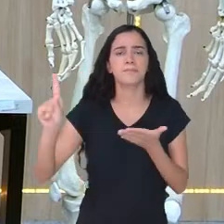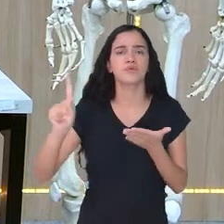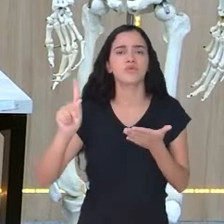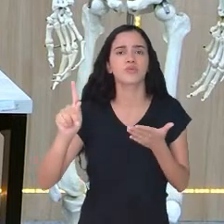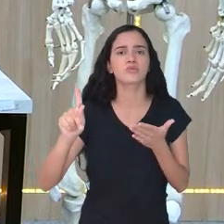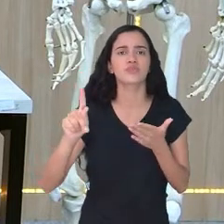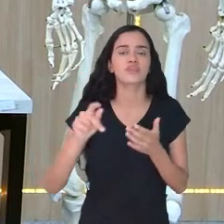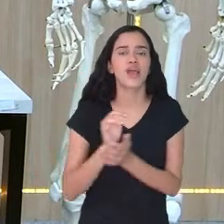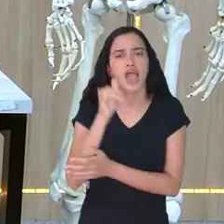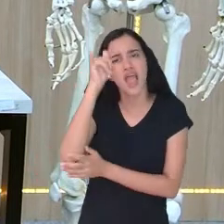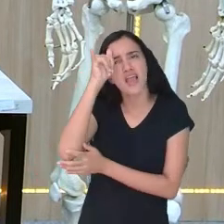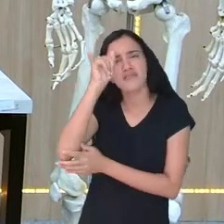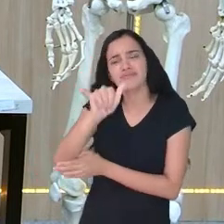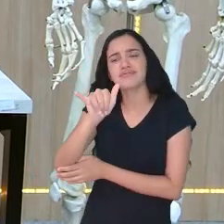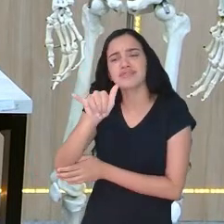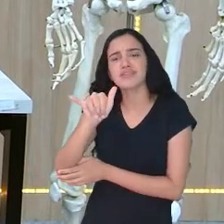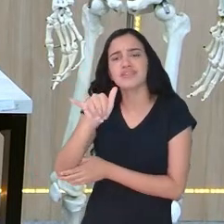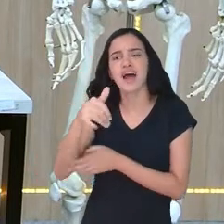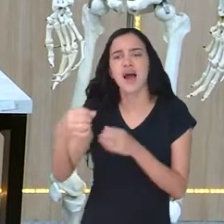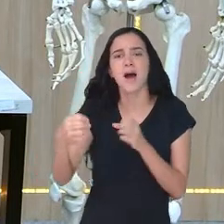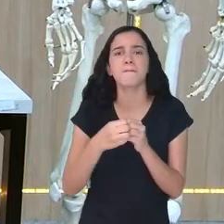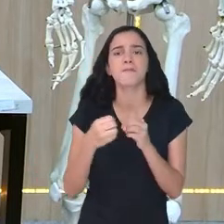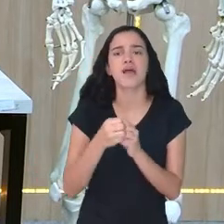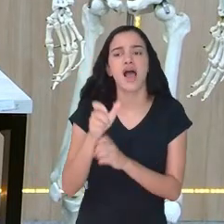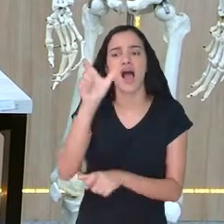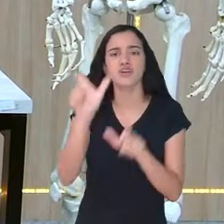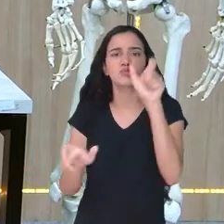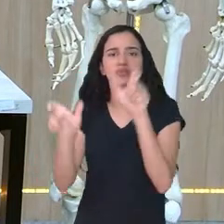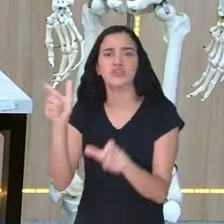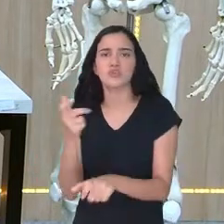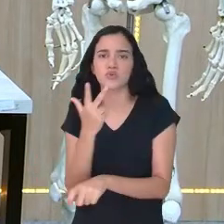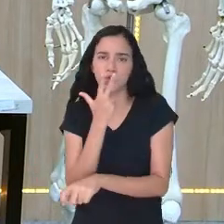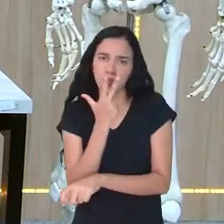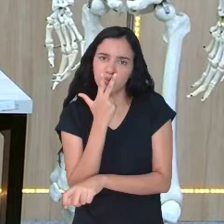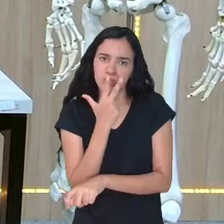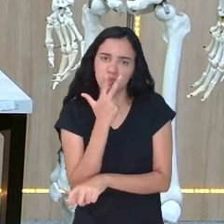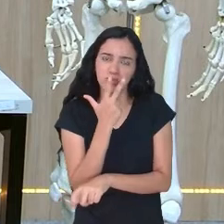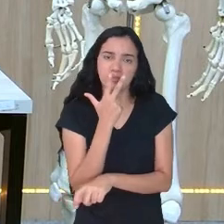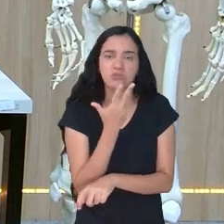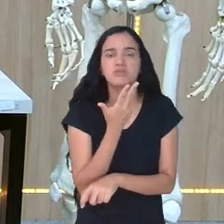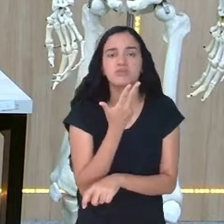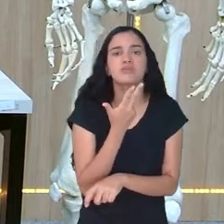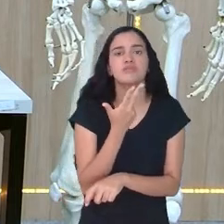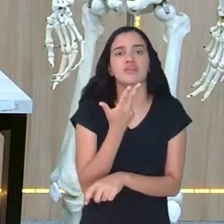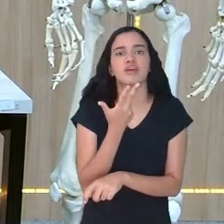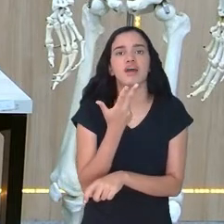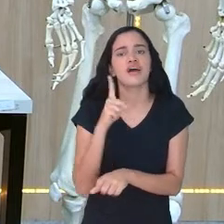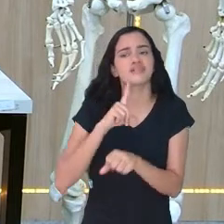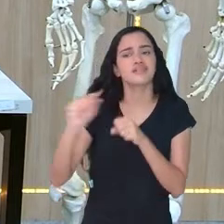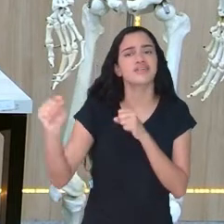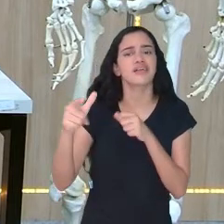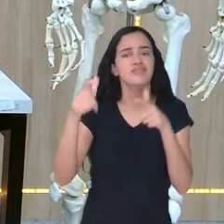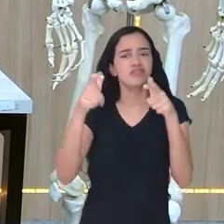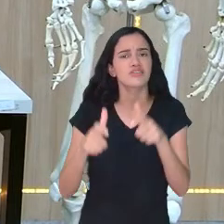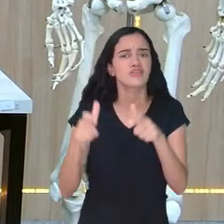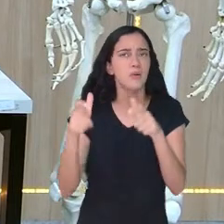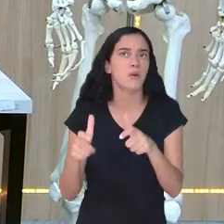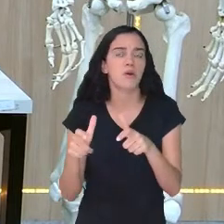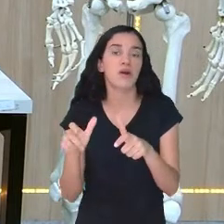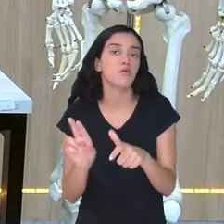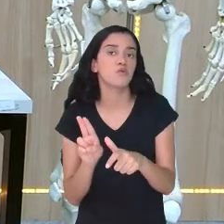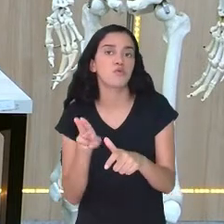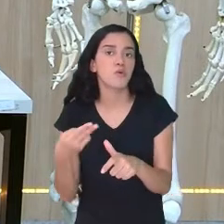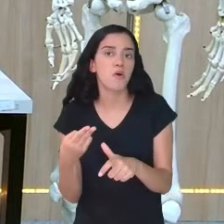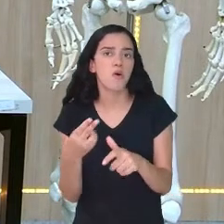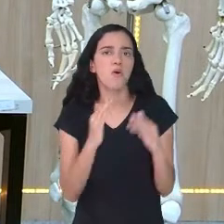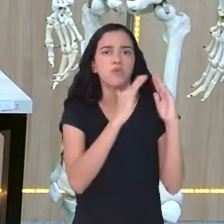próximo a pessoas, né, que às vezes, adultos que estão fumando. Então, vamos sair desse local. Às vezes que